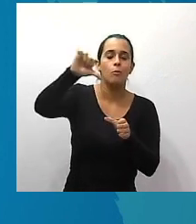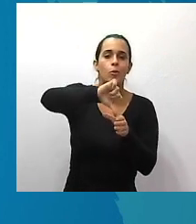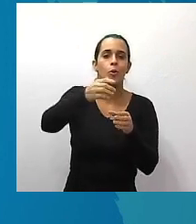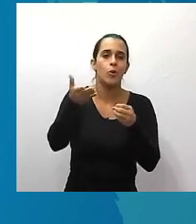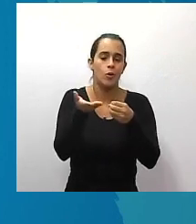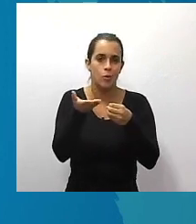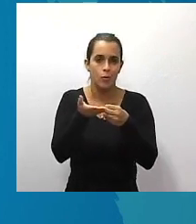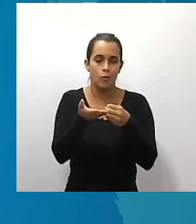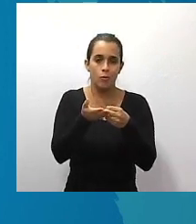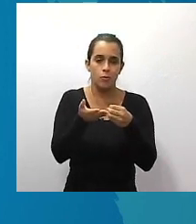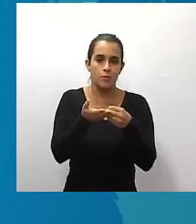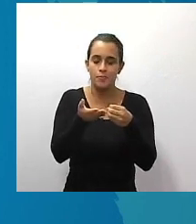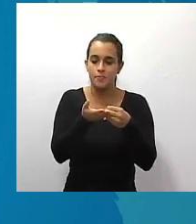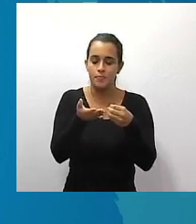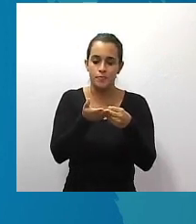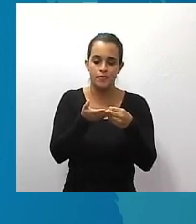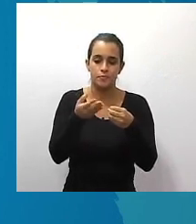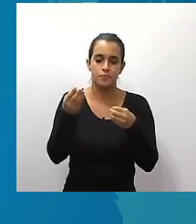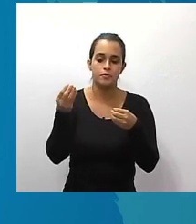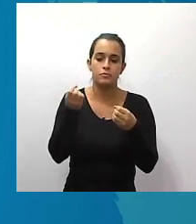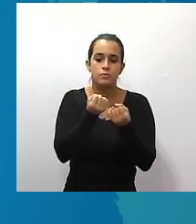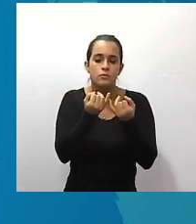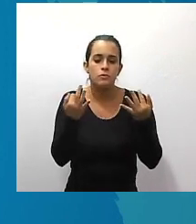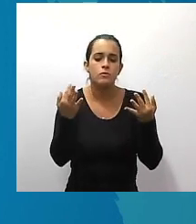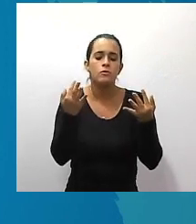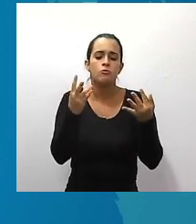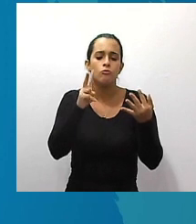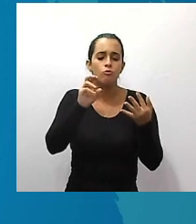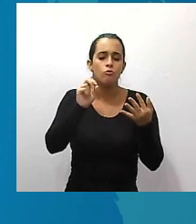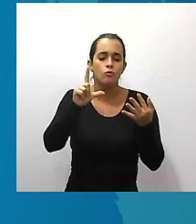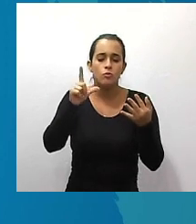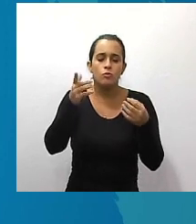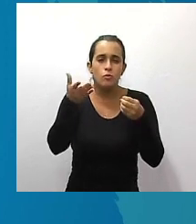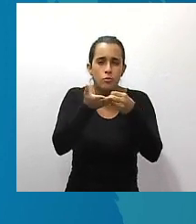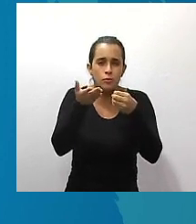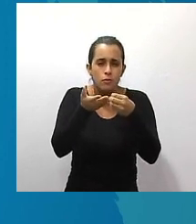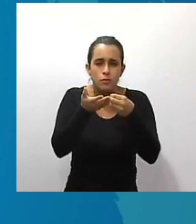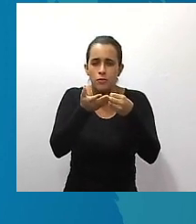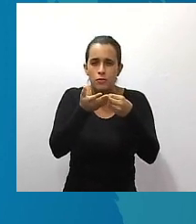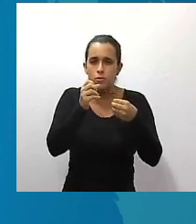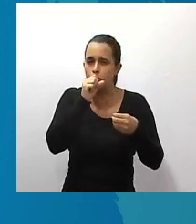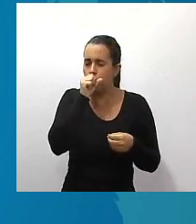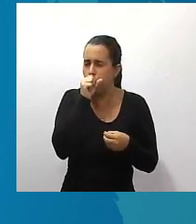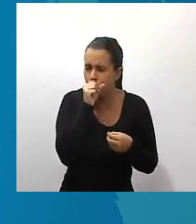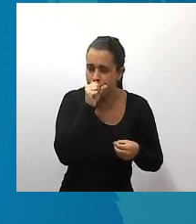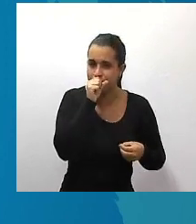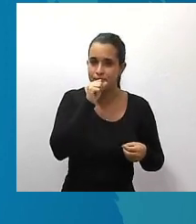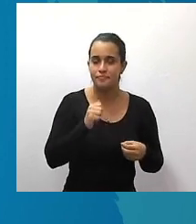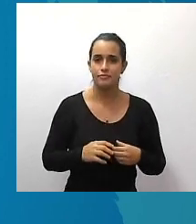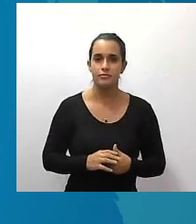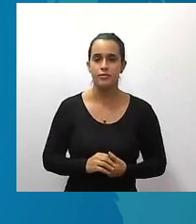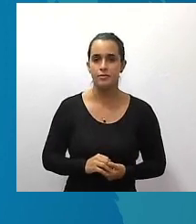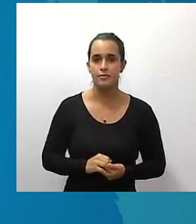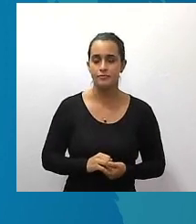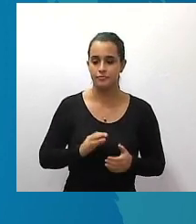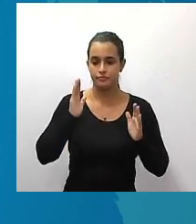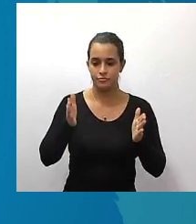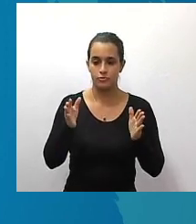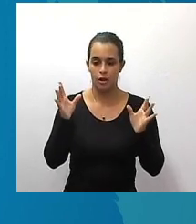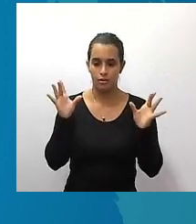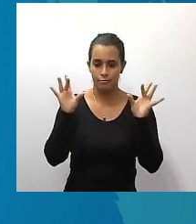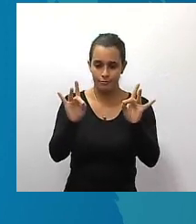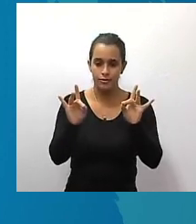forma algébrica, o que é que eu teria? Essas três dimensões. Eu teria volume do cubo, área da base vezes altura, porque ele também